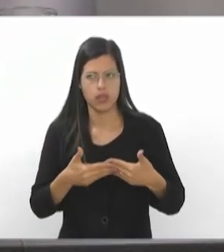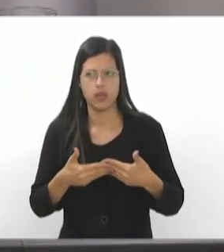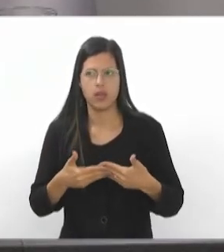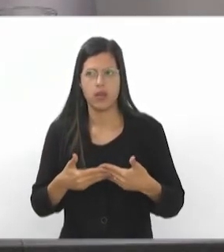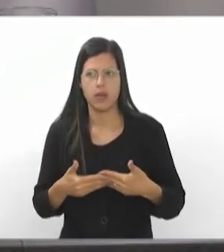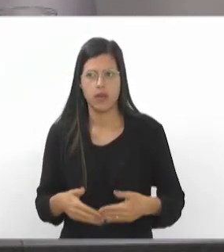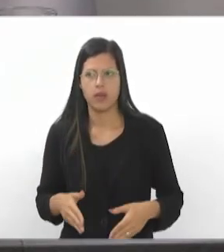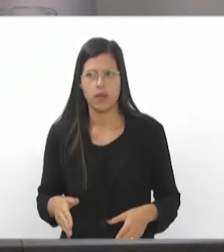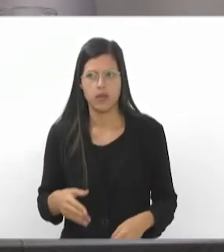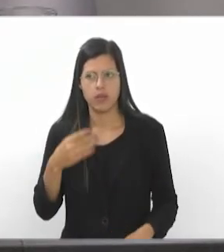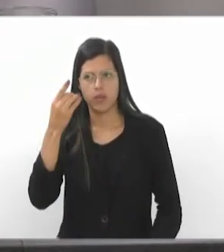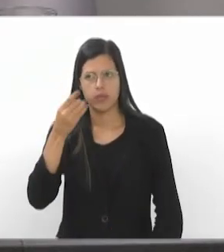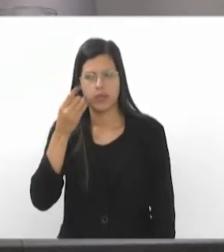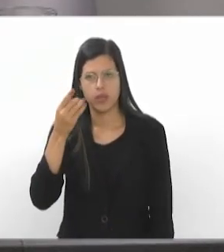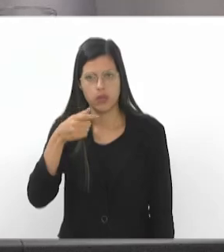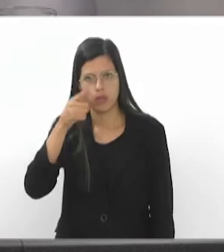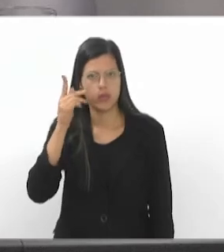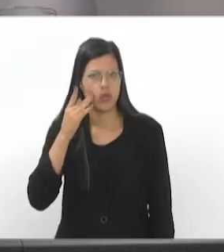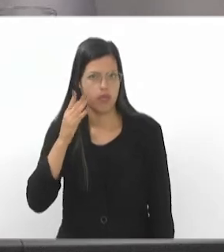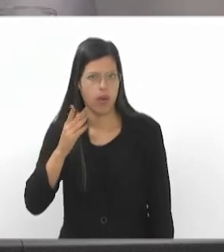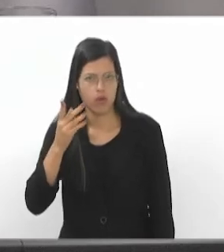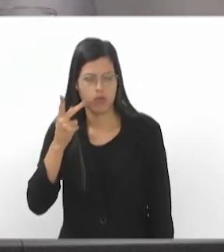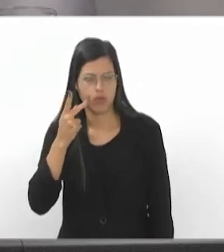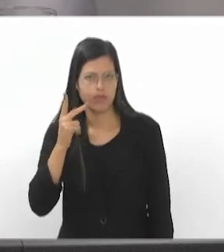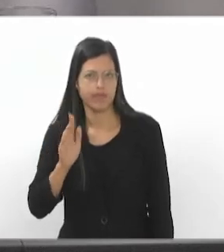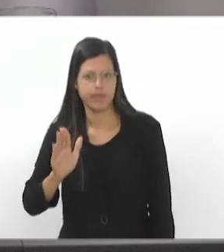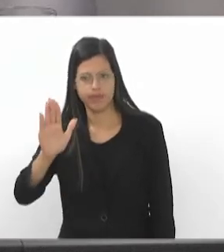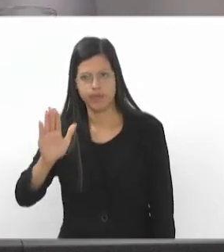em Presidente. deputado Luiz Paulo para discutir.